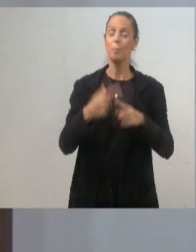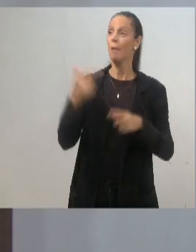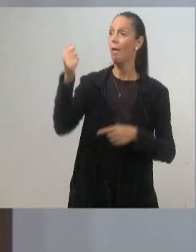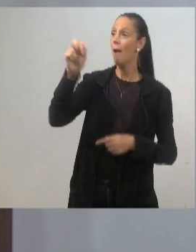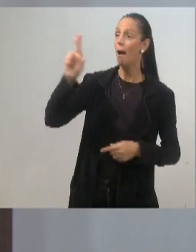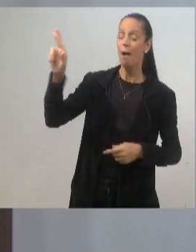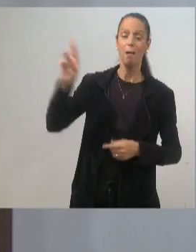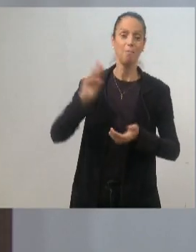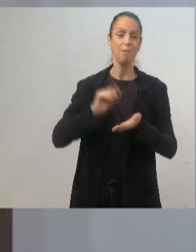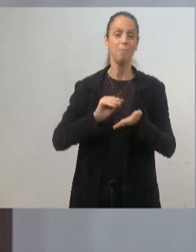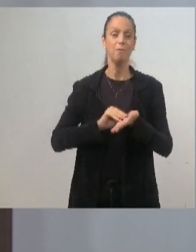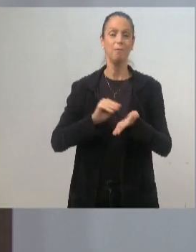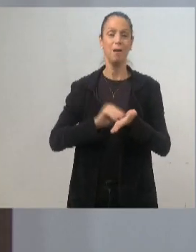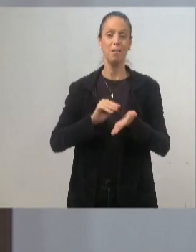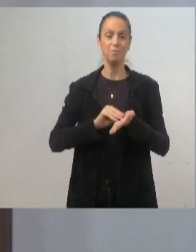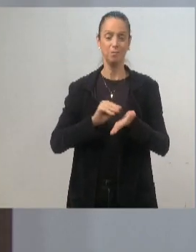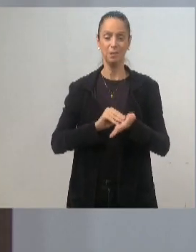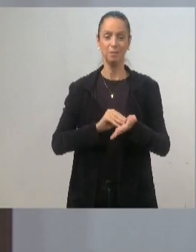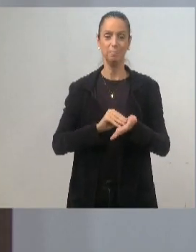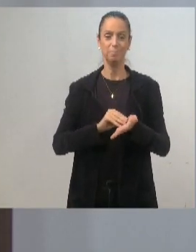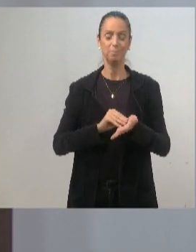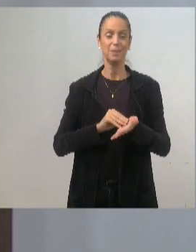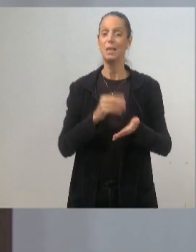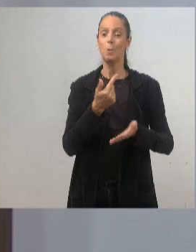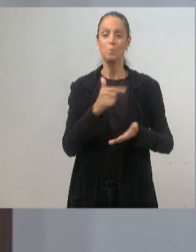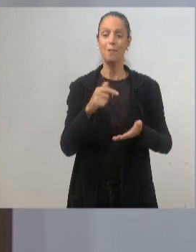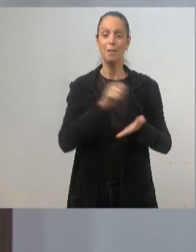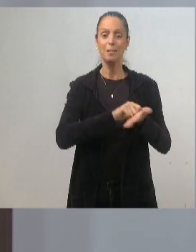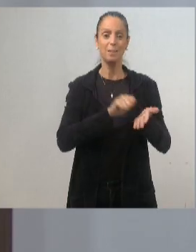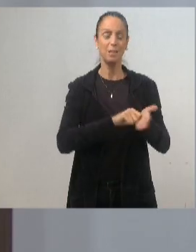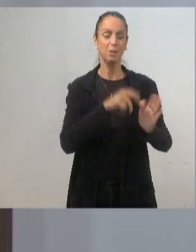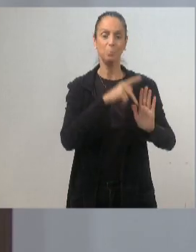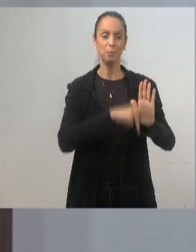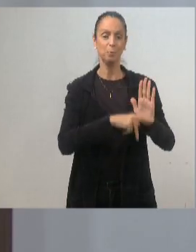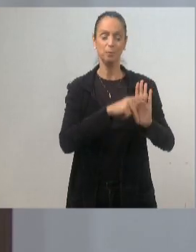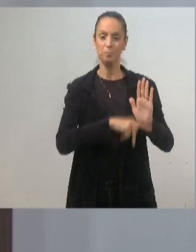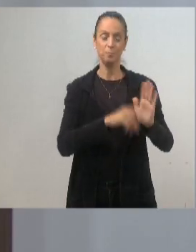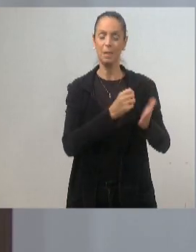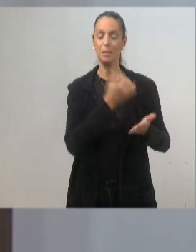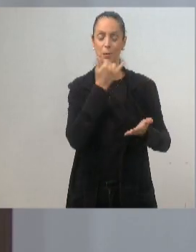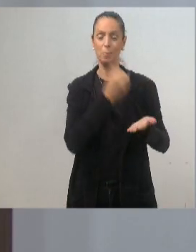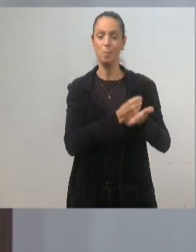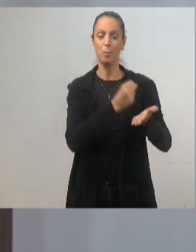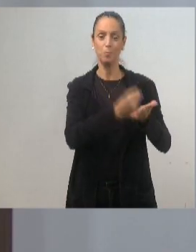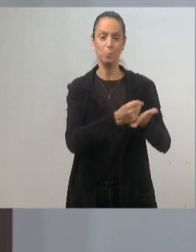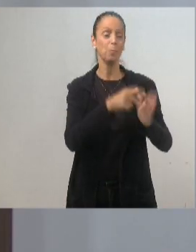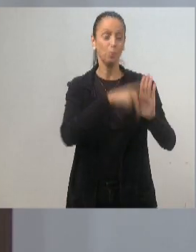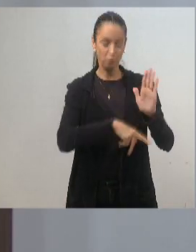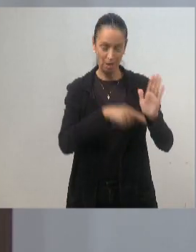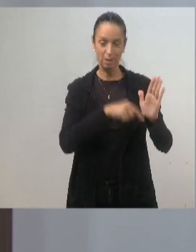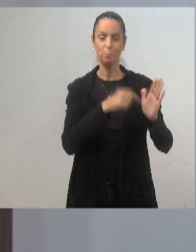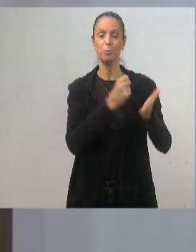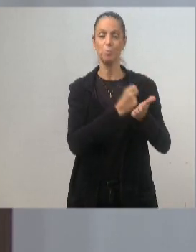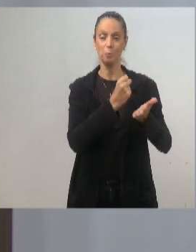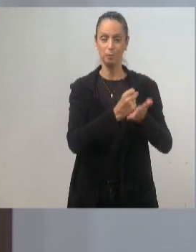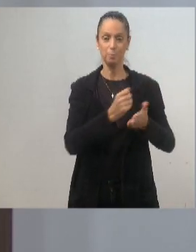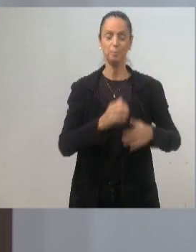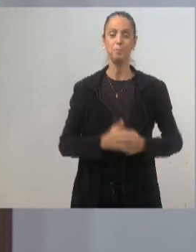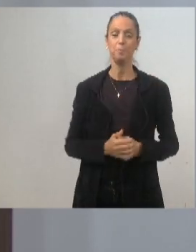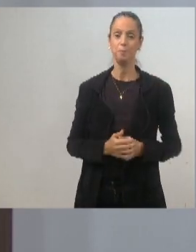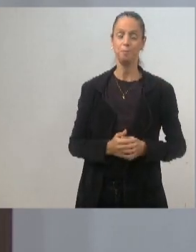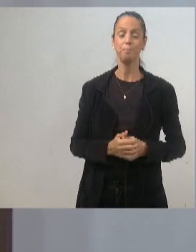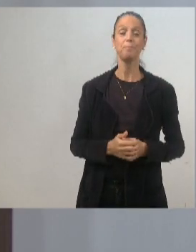no contrato. Então a gente teve erros muito graves relacionados ao projeto desse educandário, que não previu o